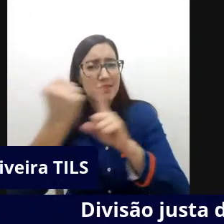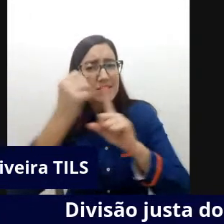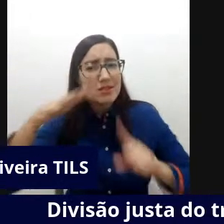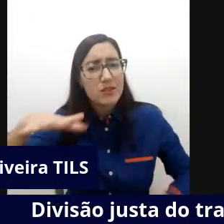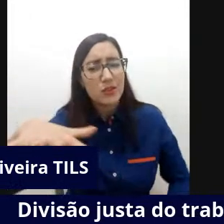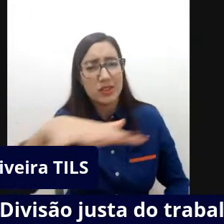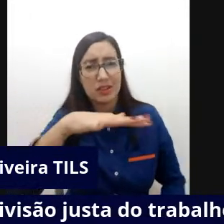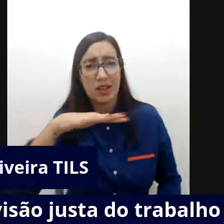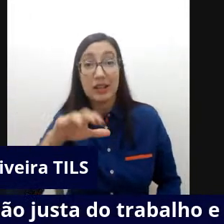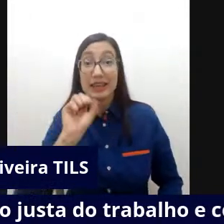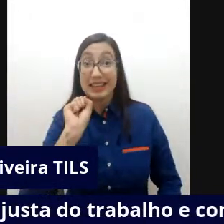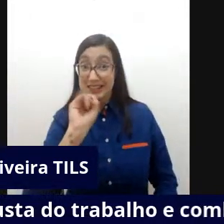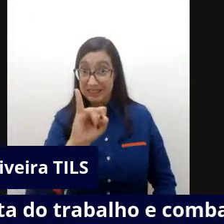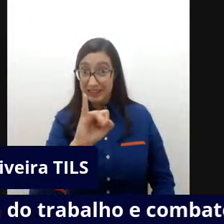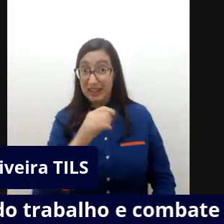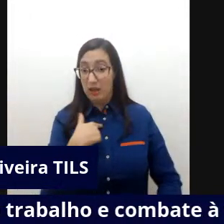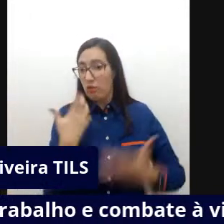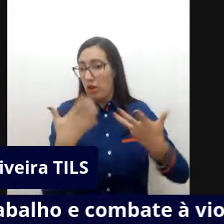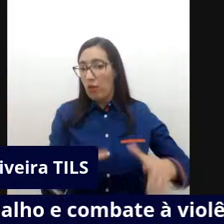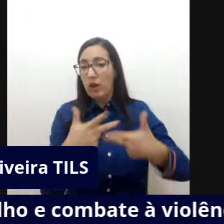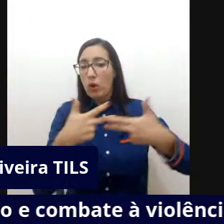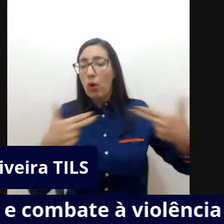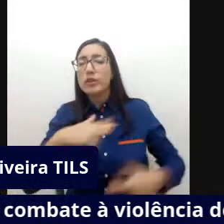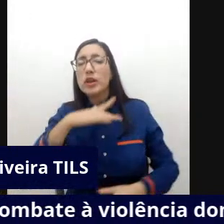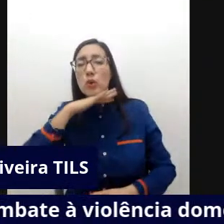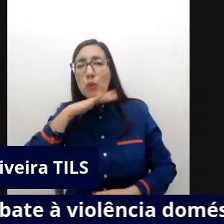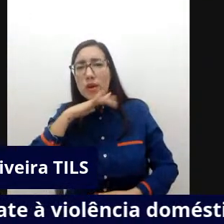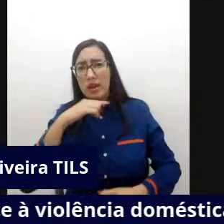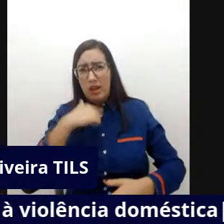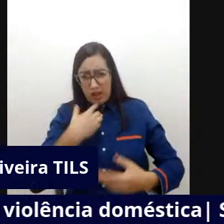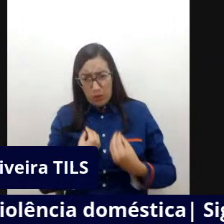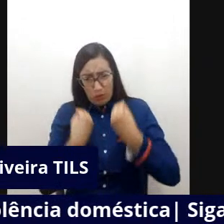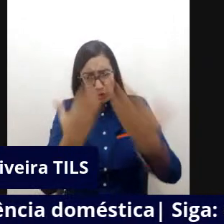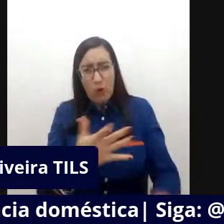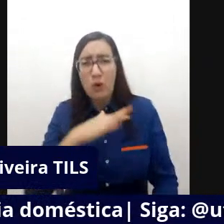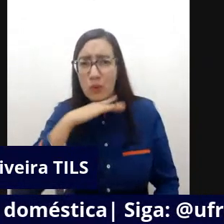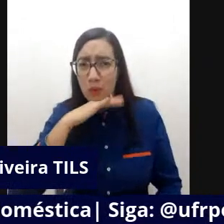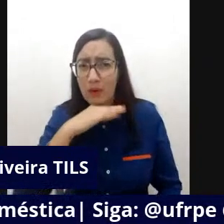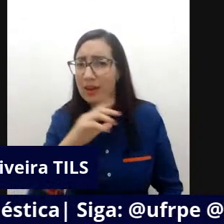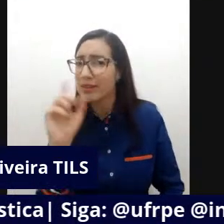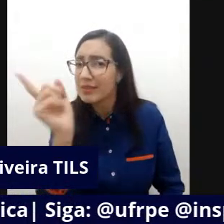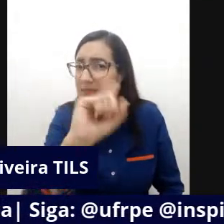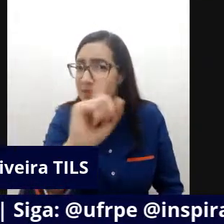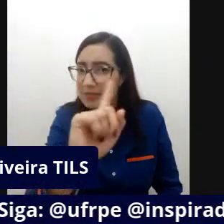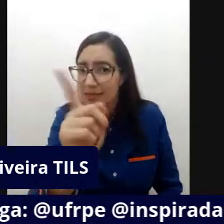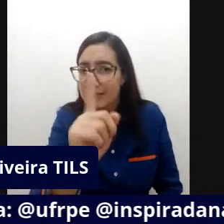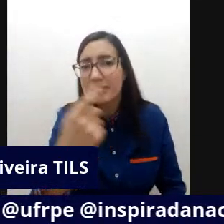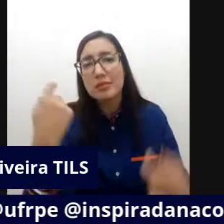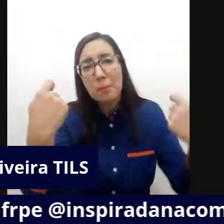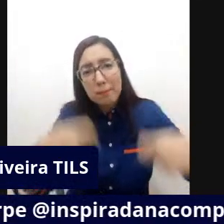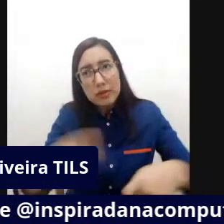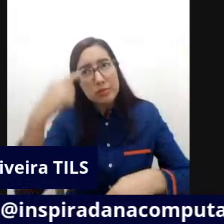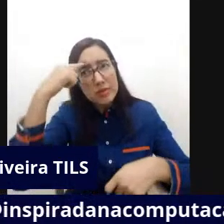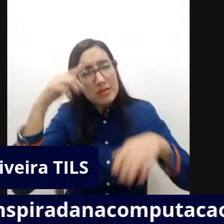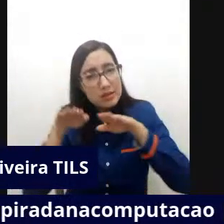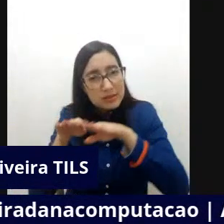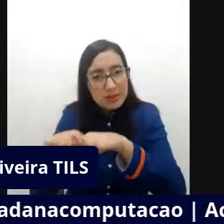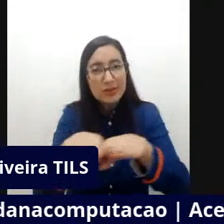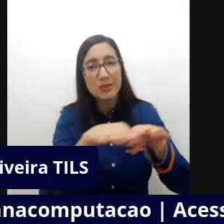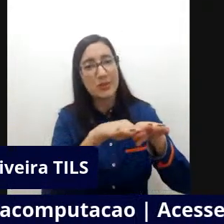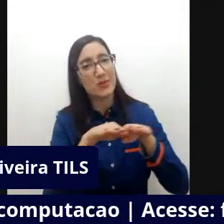pessoa. Então, talvez a gente consiga chegar a um pouco de igualdade.